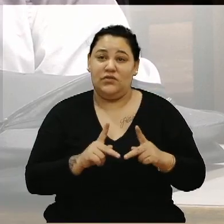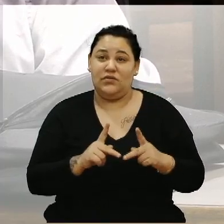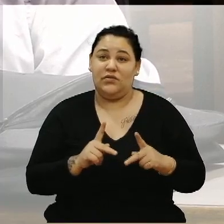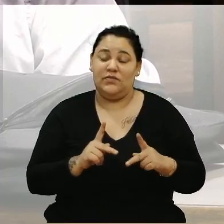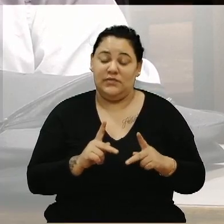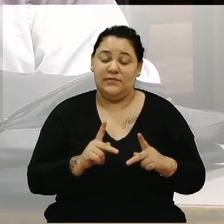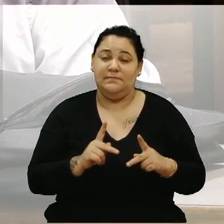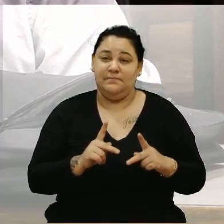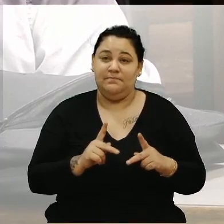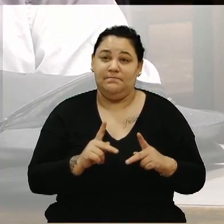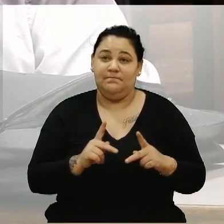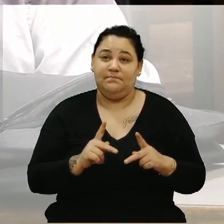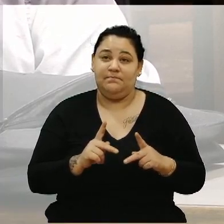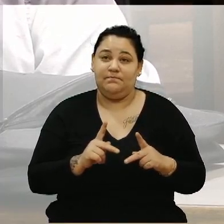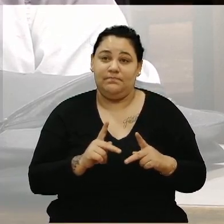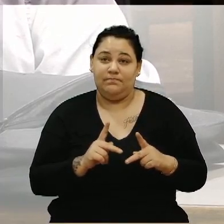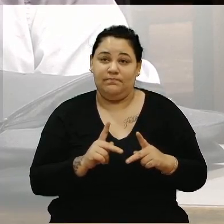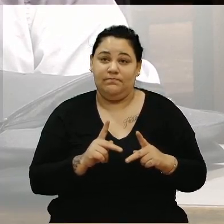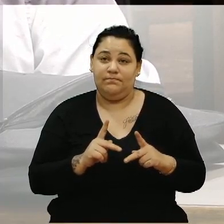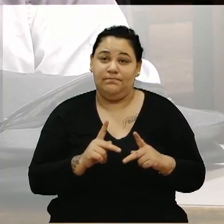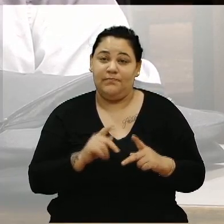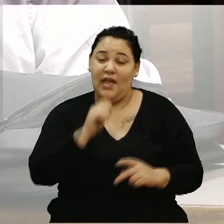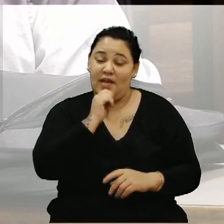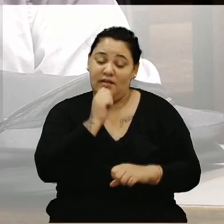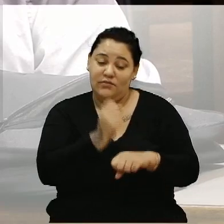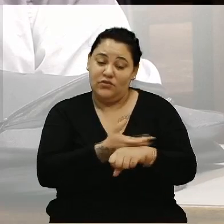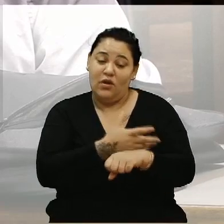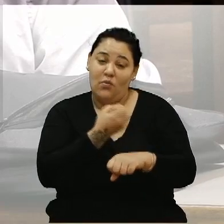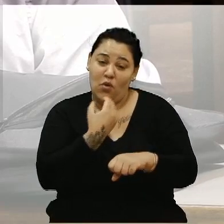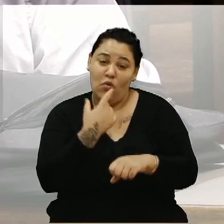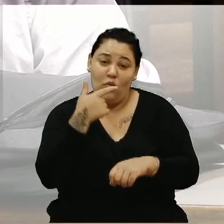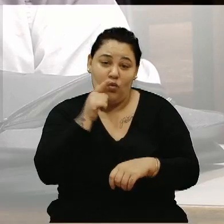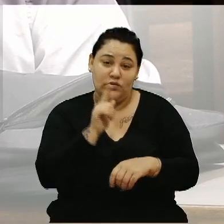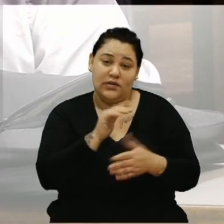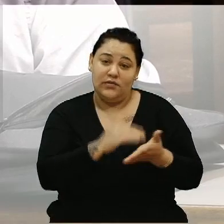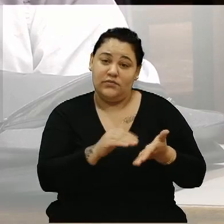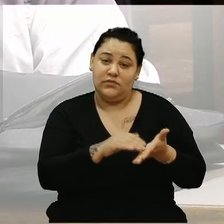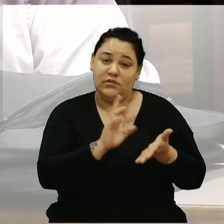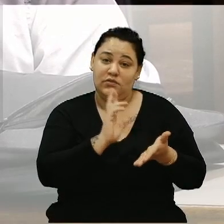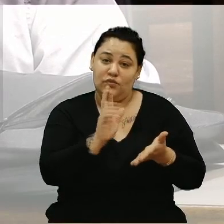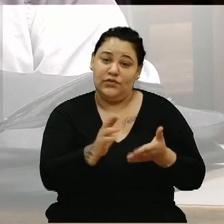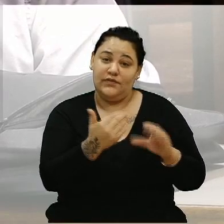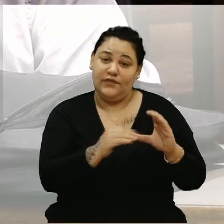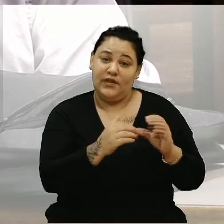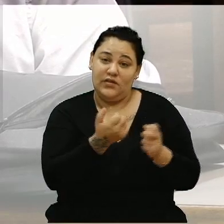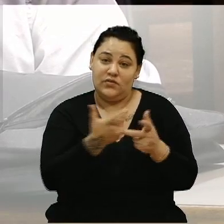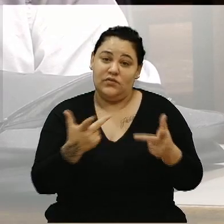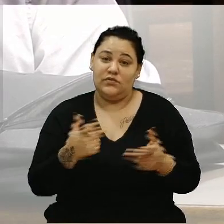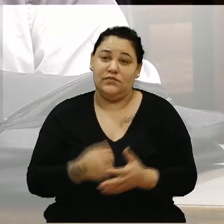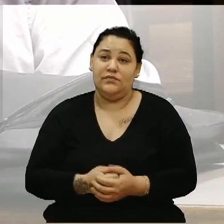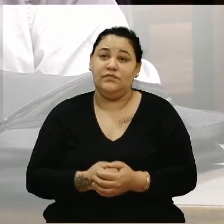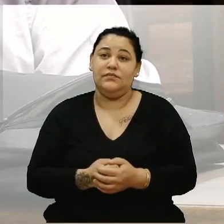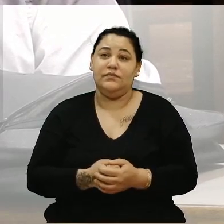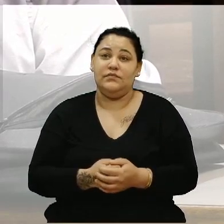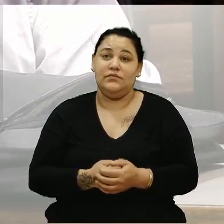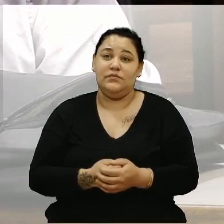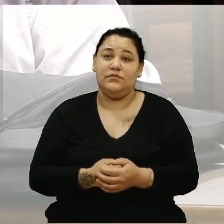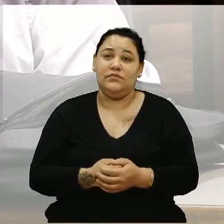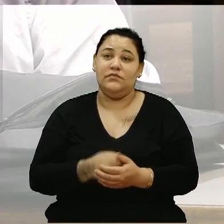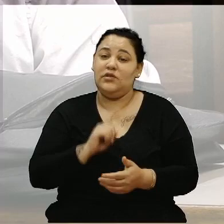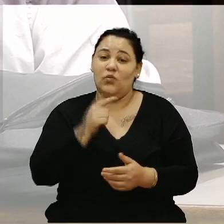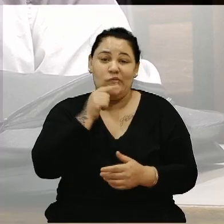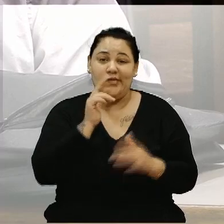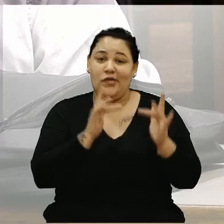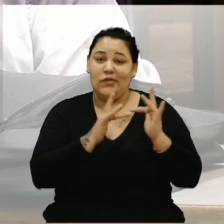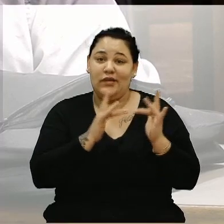bem, ainda emocionalmente, na secretaria que conseguem responder e dar os encaminhamentos. E assim, e não dá mais para falar com o secretário Solete,